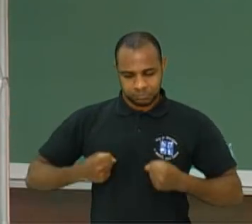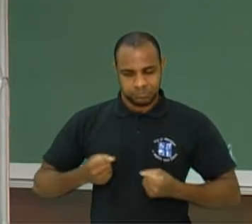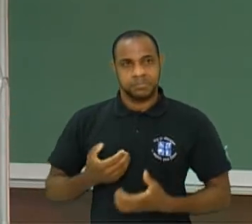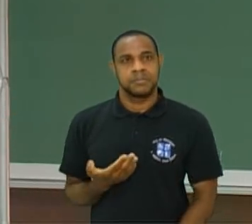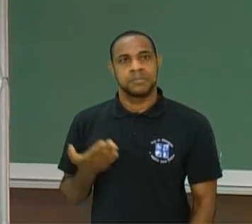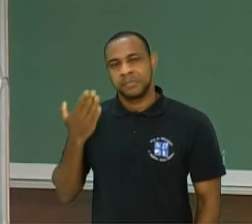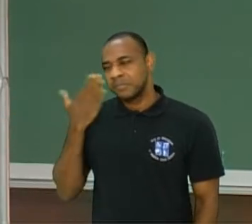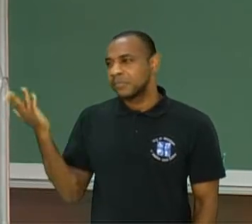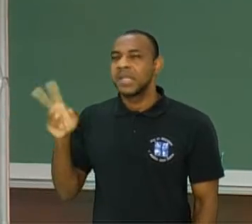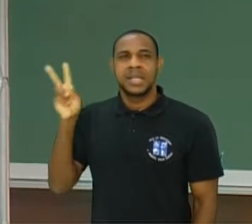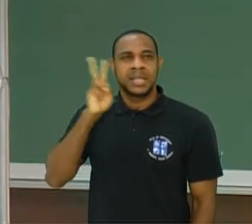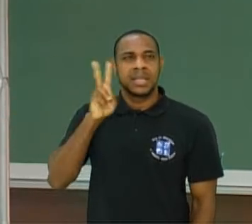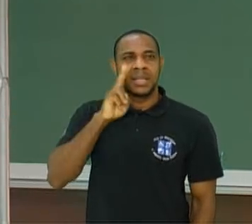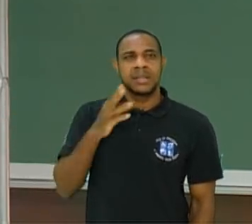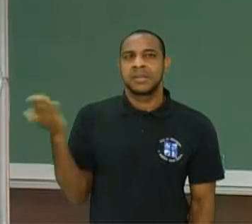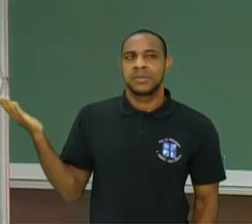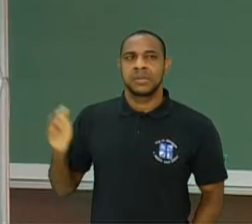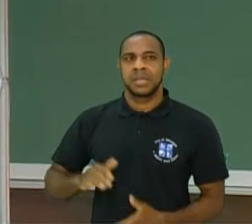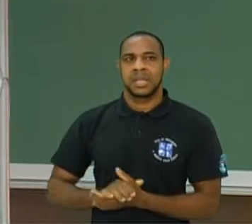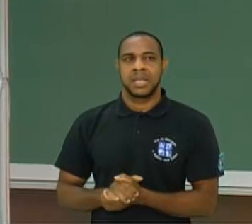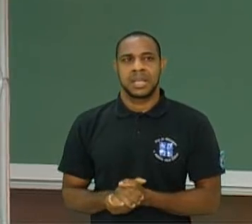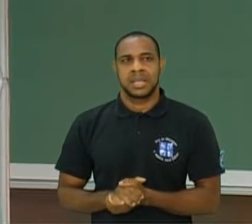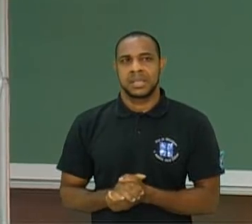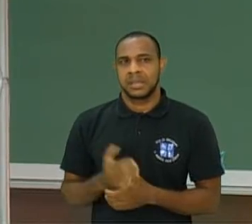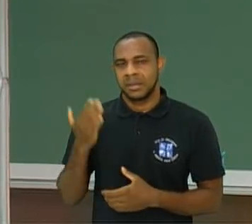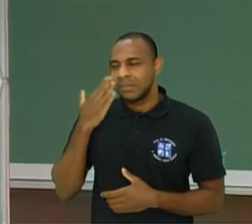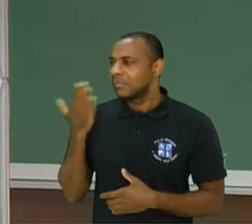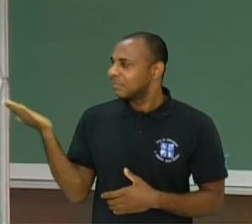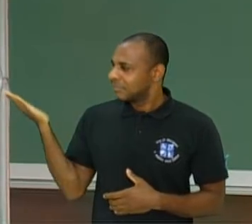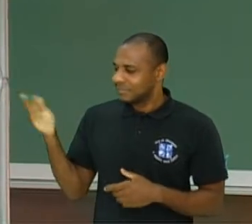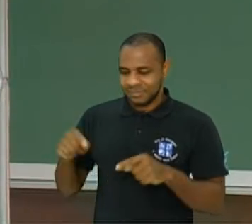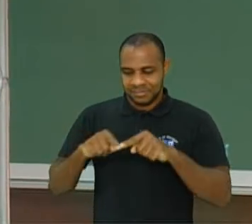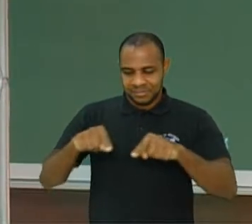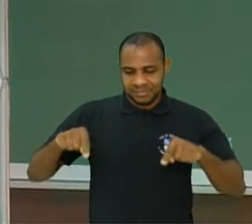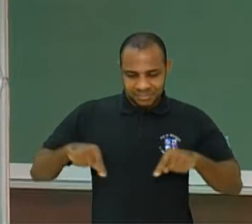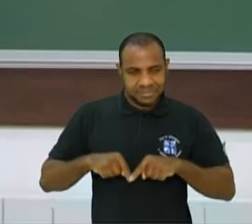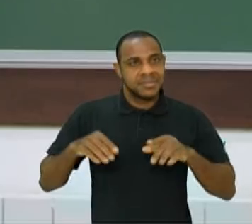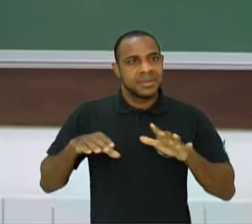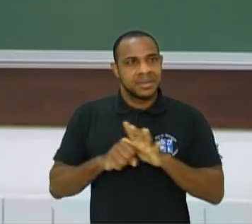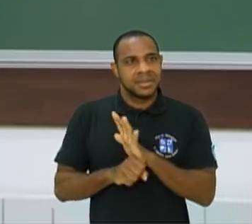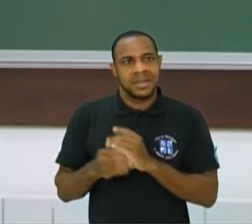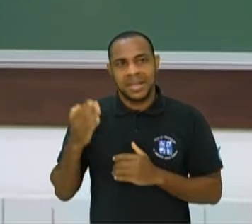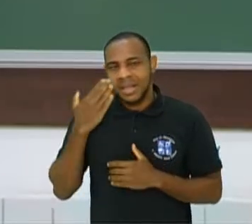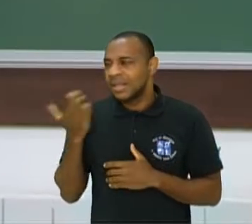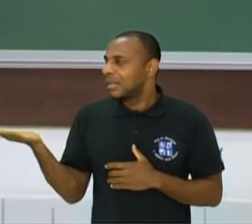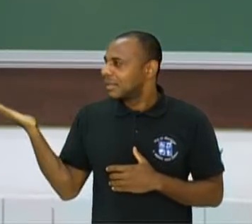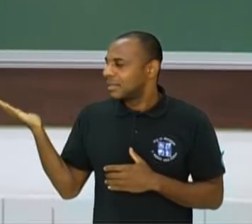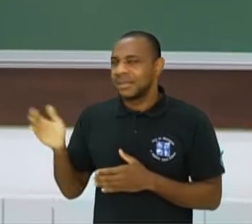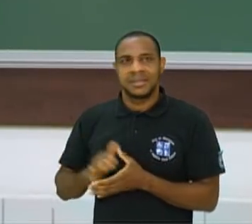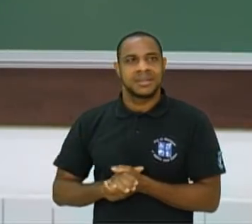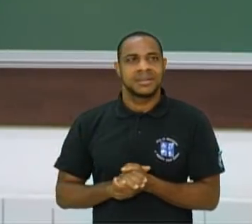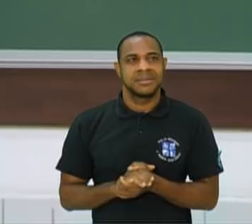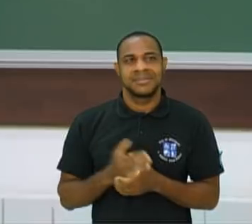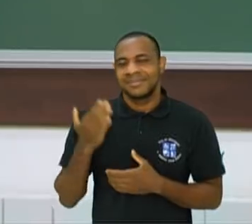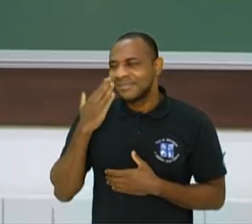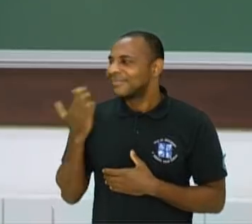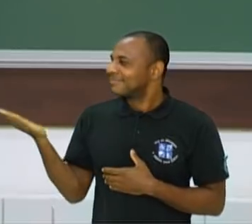Então, vamos lembrar do quê? Do Classroom. Isso mesmo,